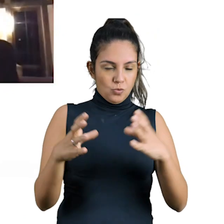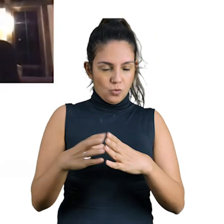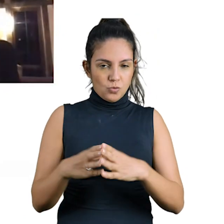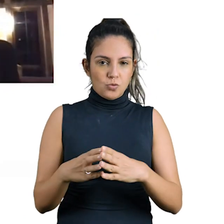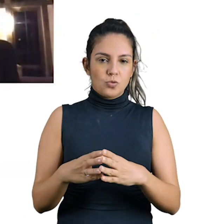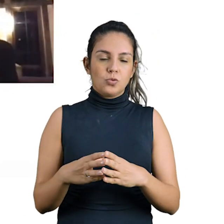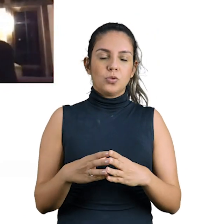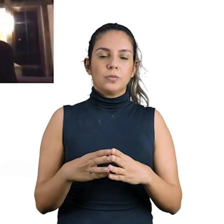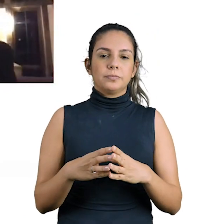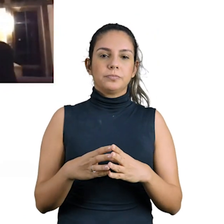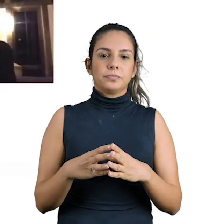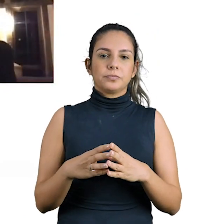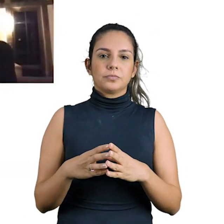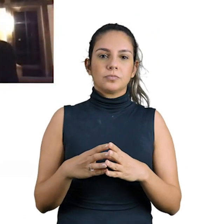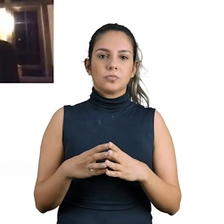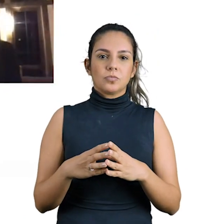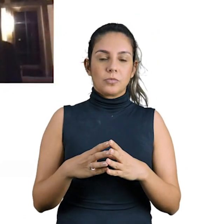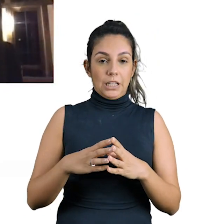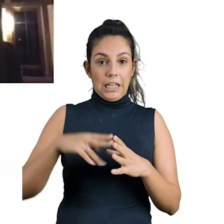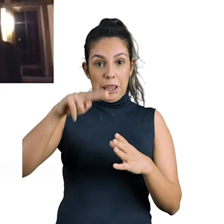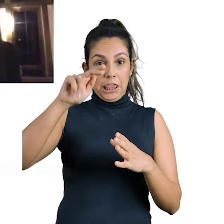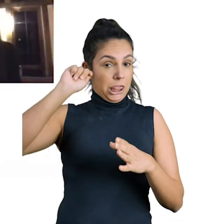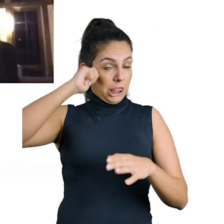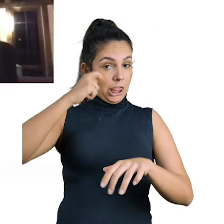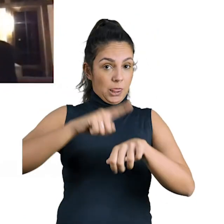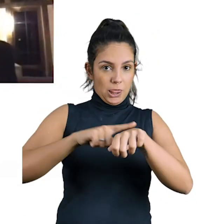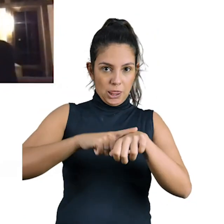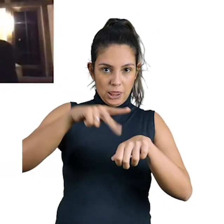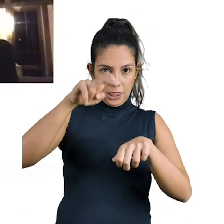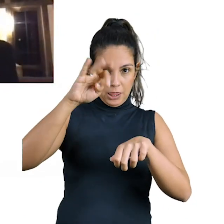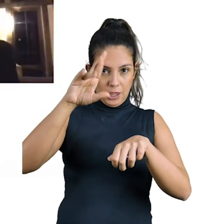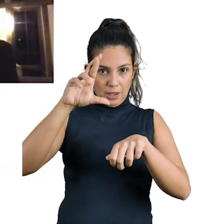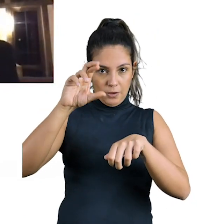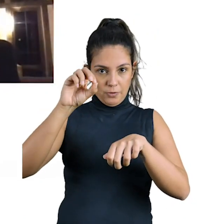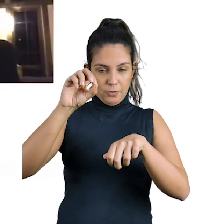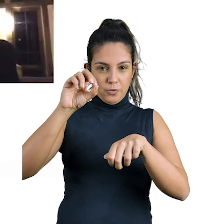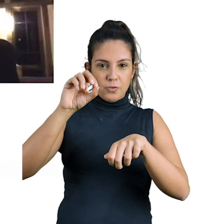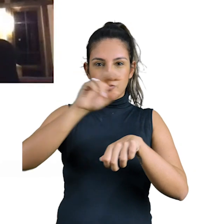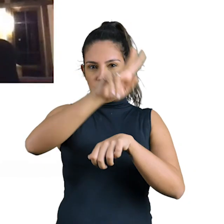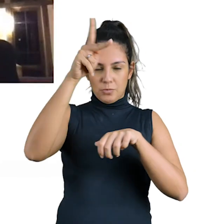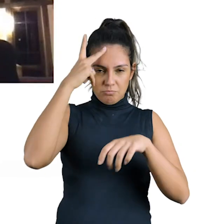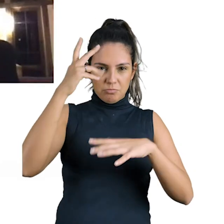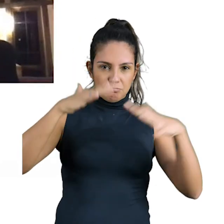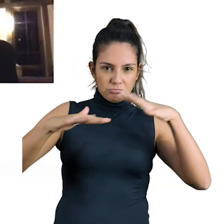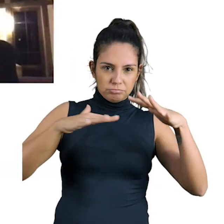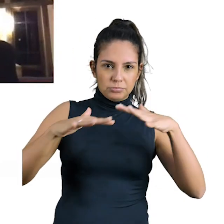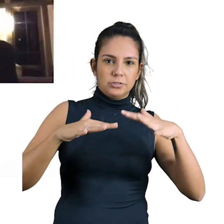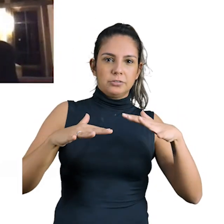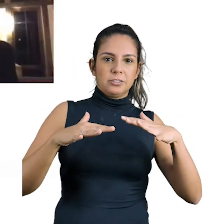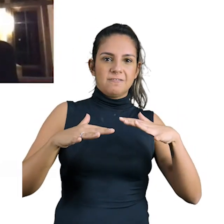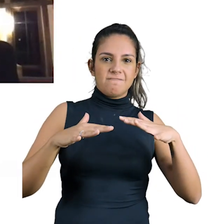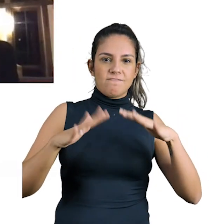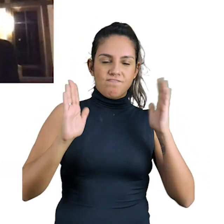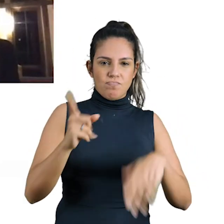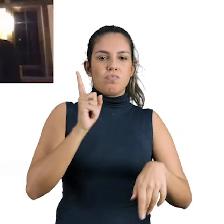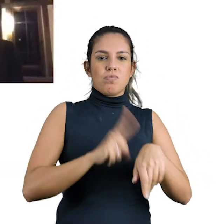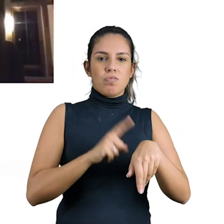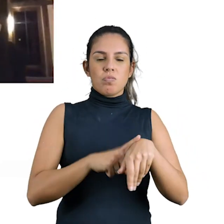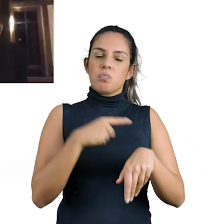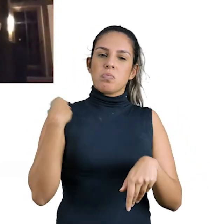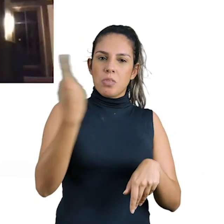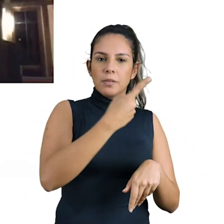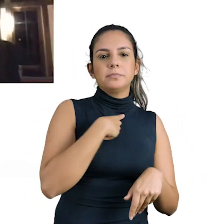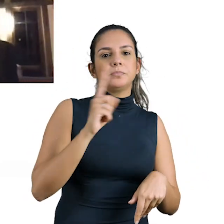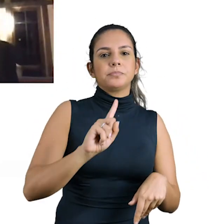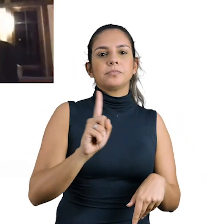conjunto do ativismo negro me mobilizou muito, né? Porque eu acho que já é hora de